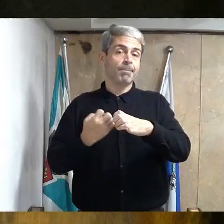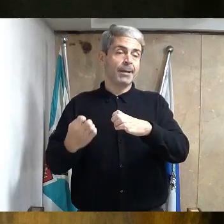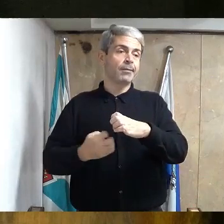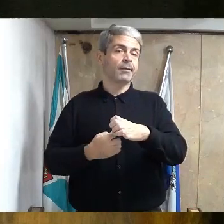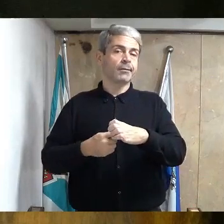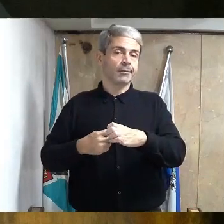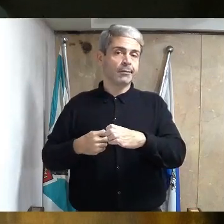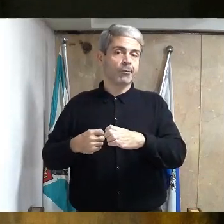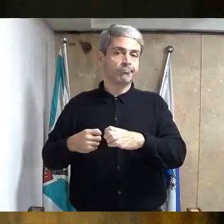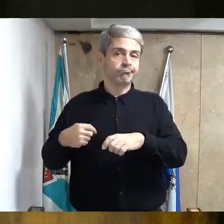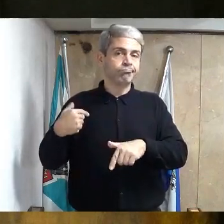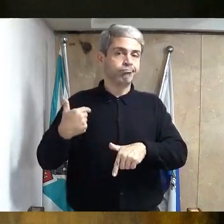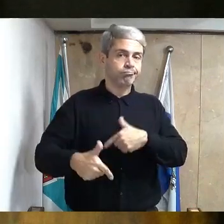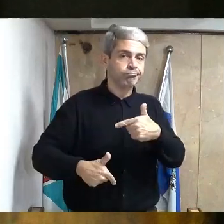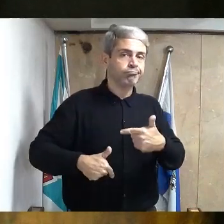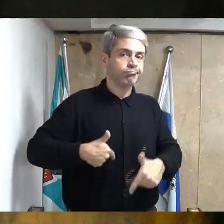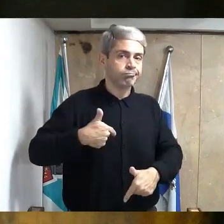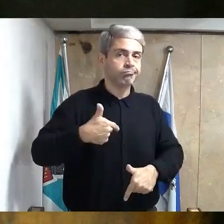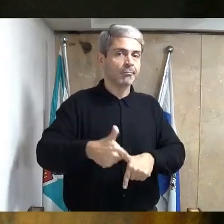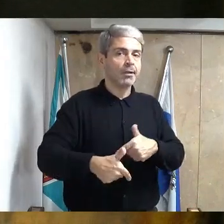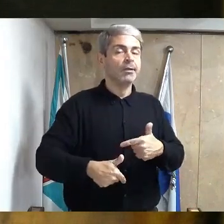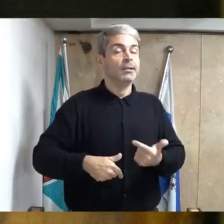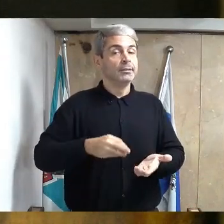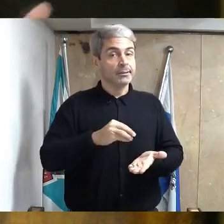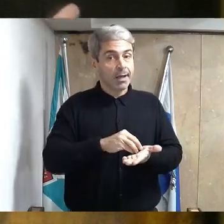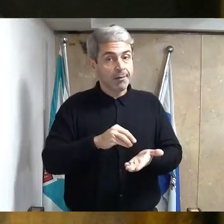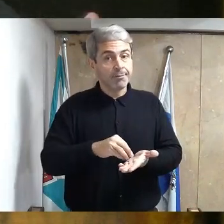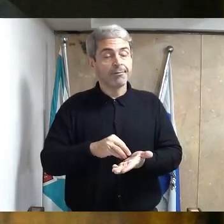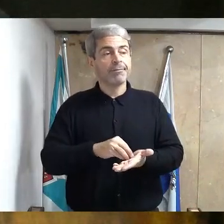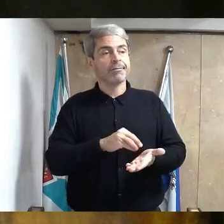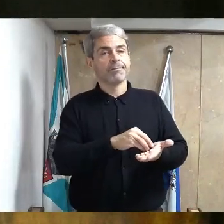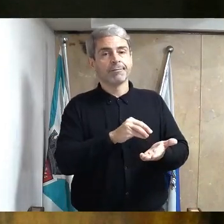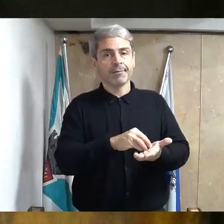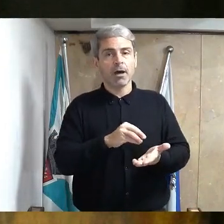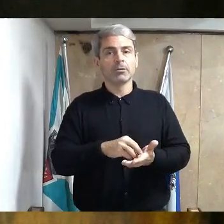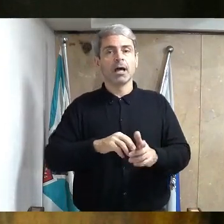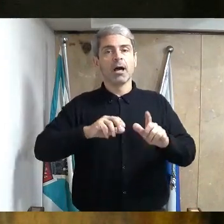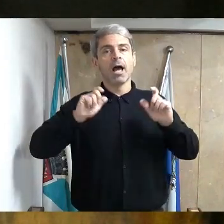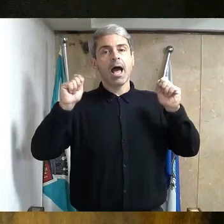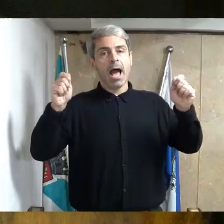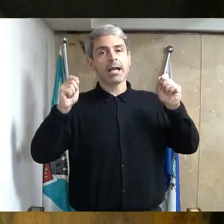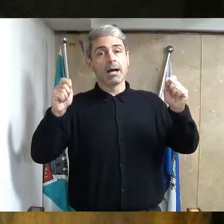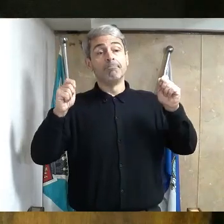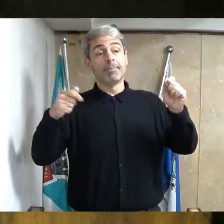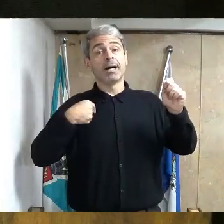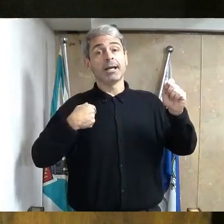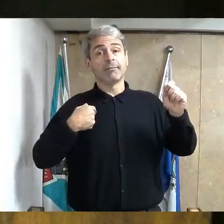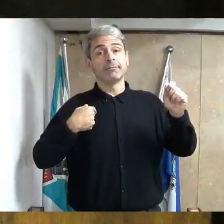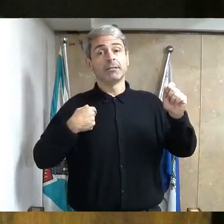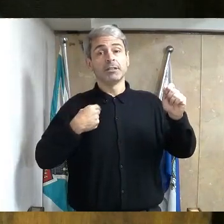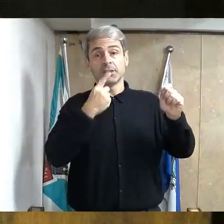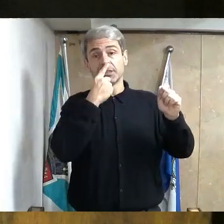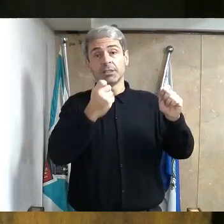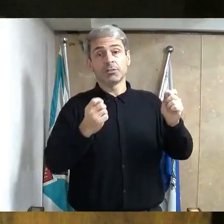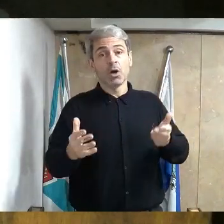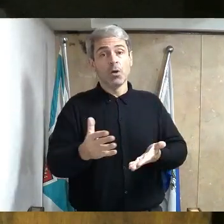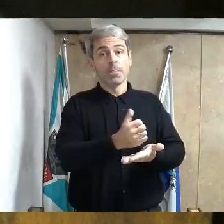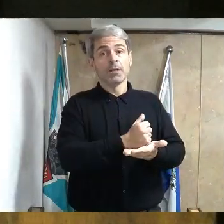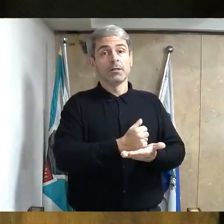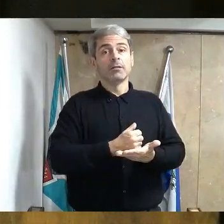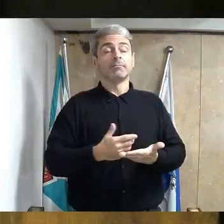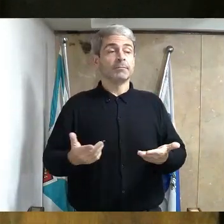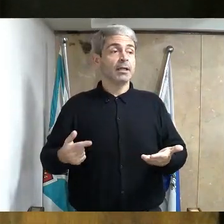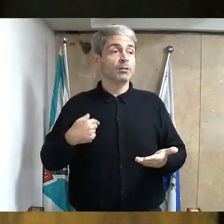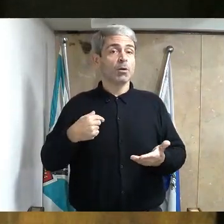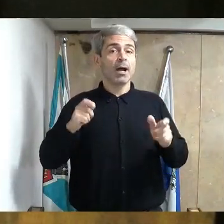veemente, mas ainda falta que a população adere à campanha Lixo Zero, que a gente possa ter a DLU fazendo